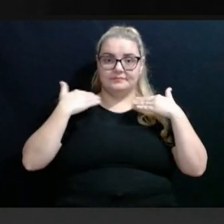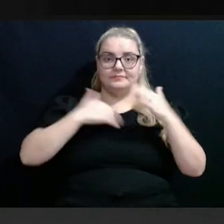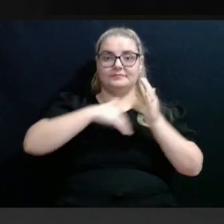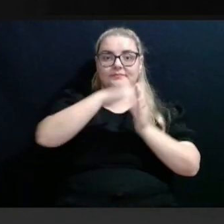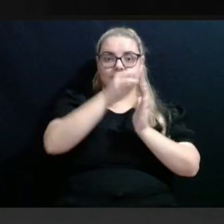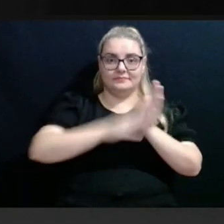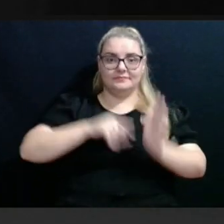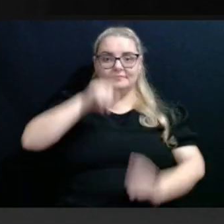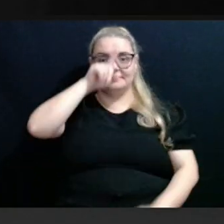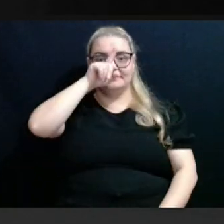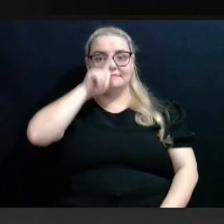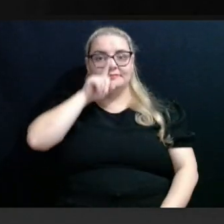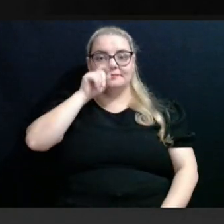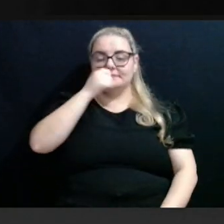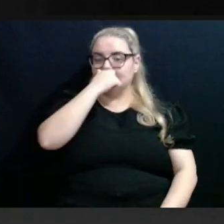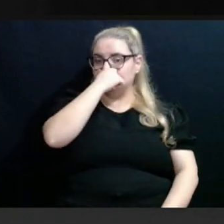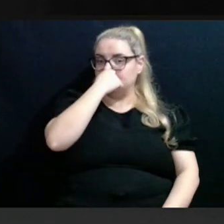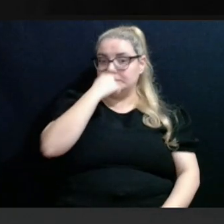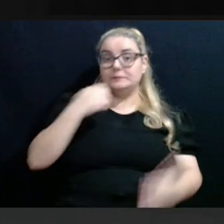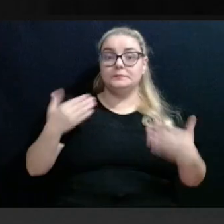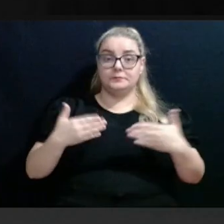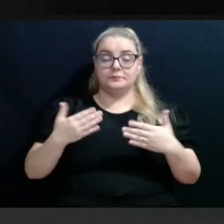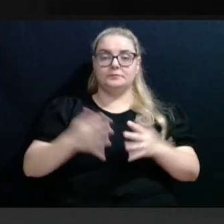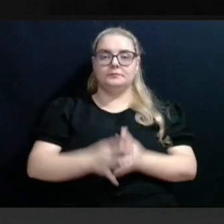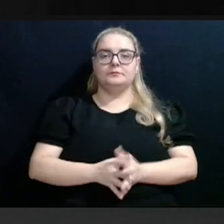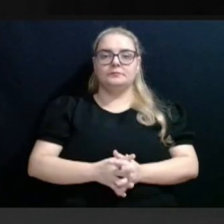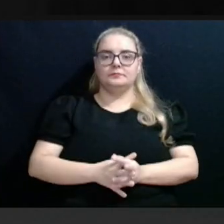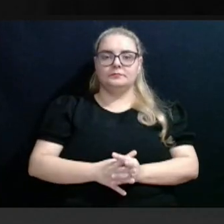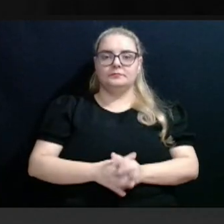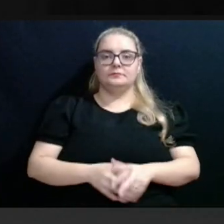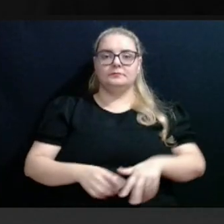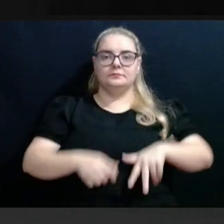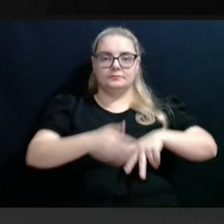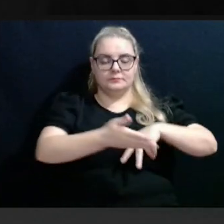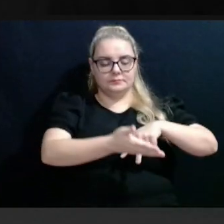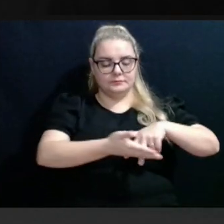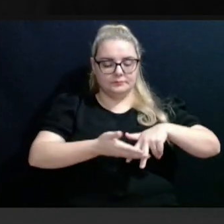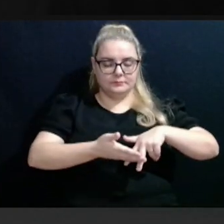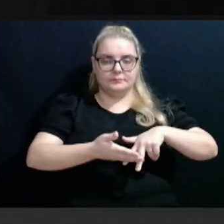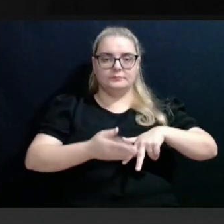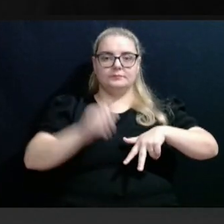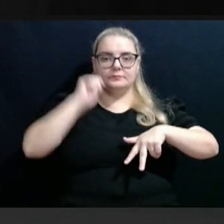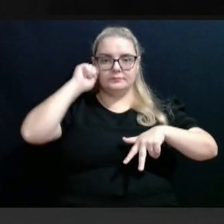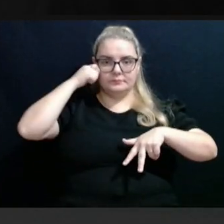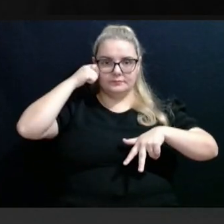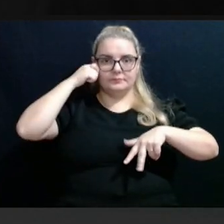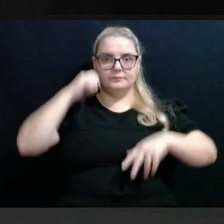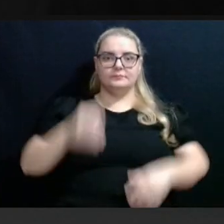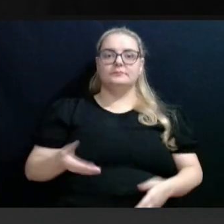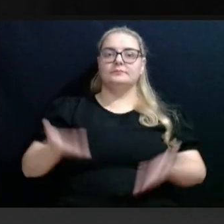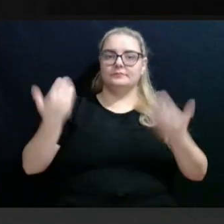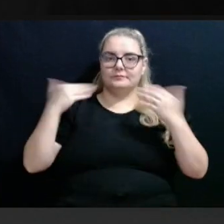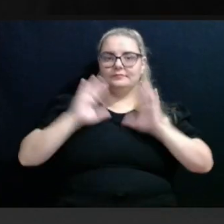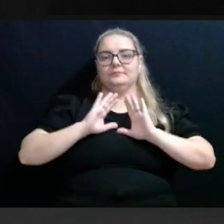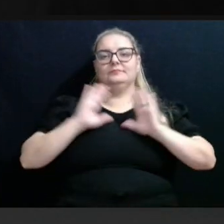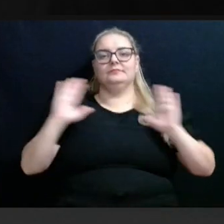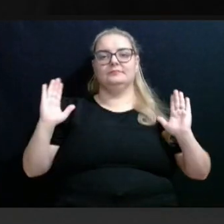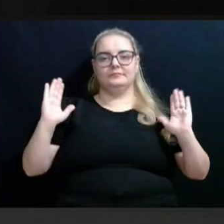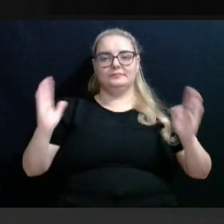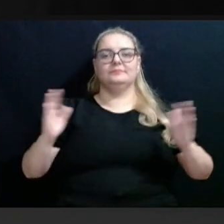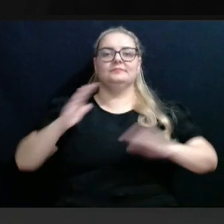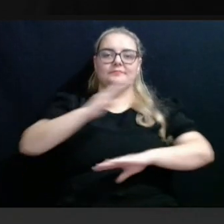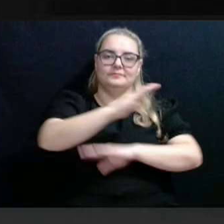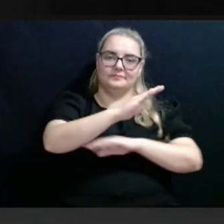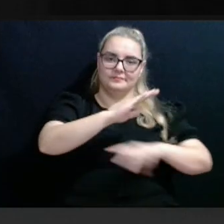mechas loiras. Hoje eu estou com um vestido preto e ao fundo a gente tem aqui Na Casa do